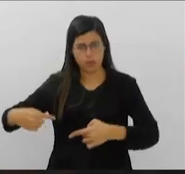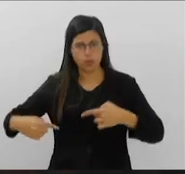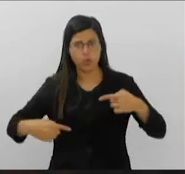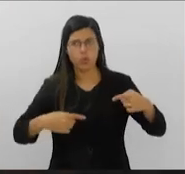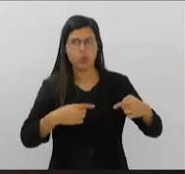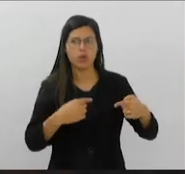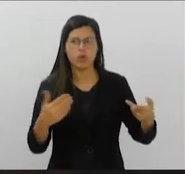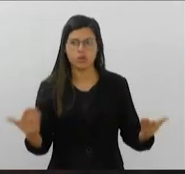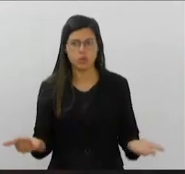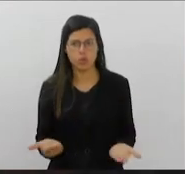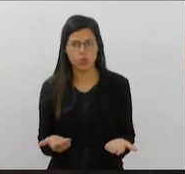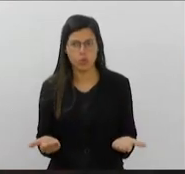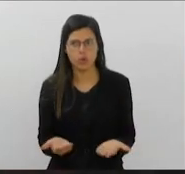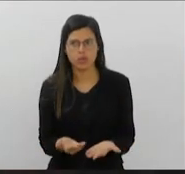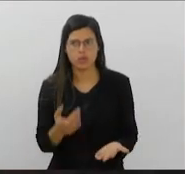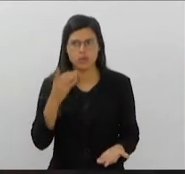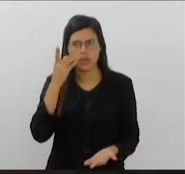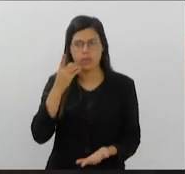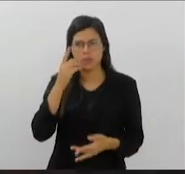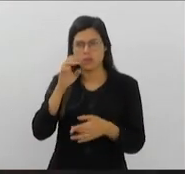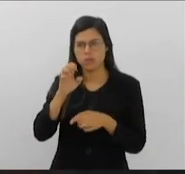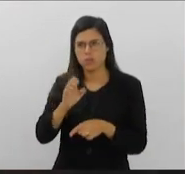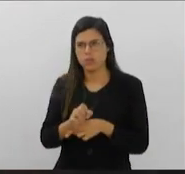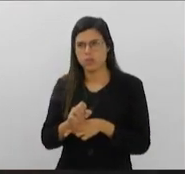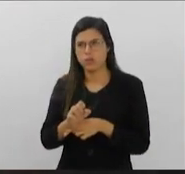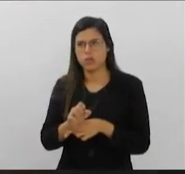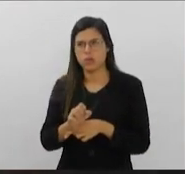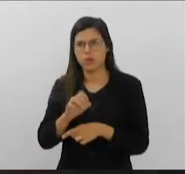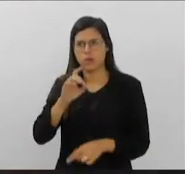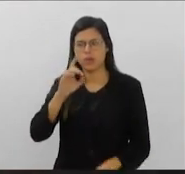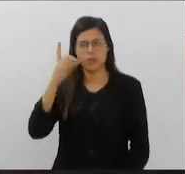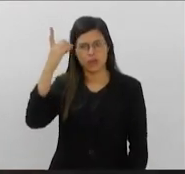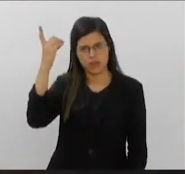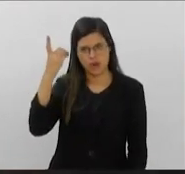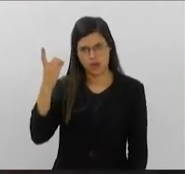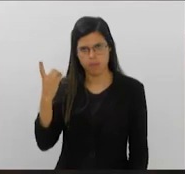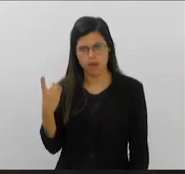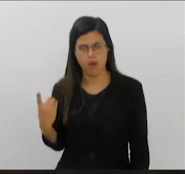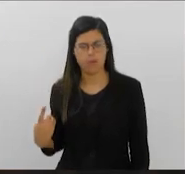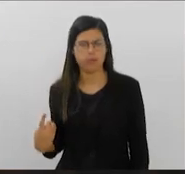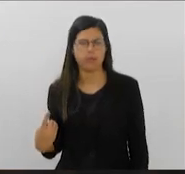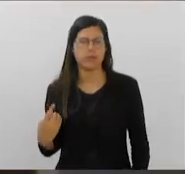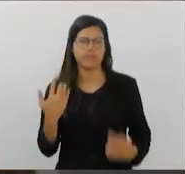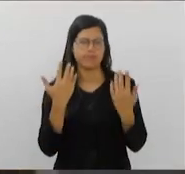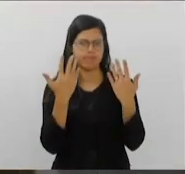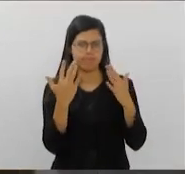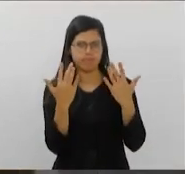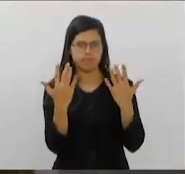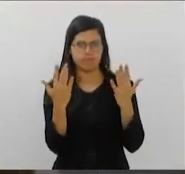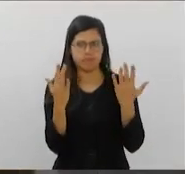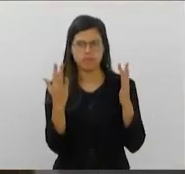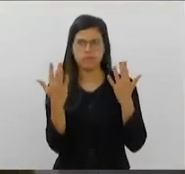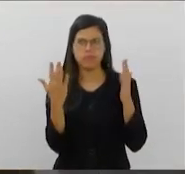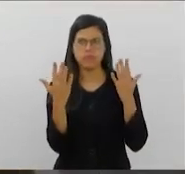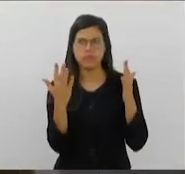painel de hoje, a deputada estadual Dani Balbi. Uma salva de palmas.